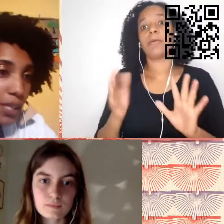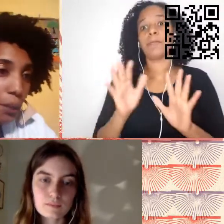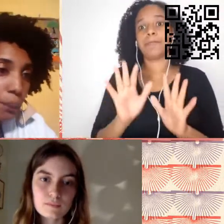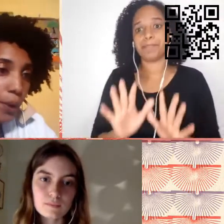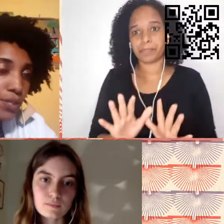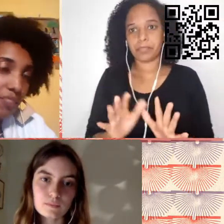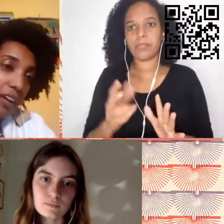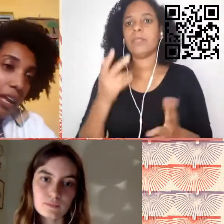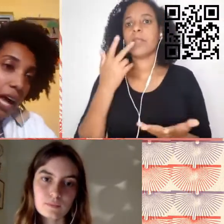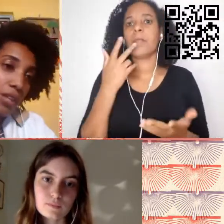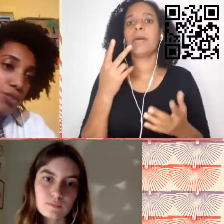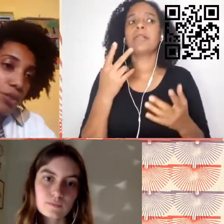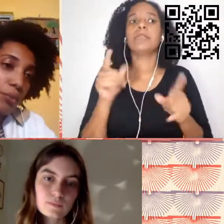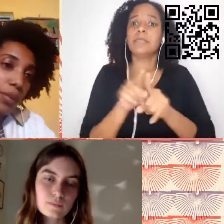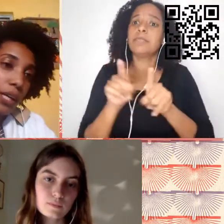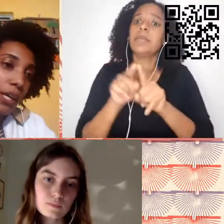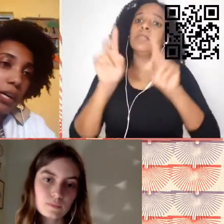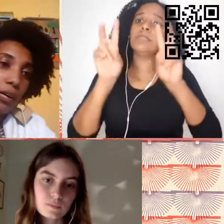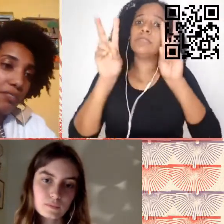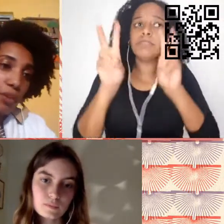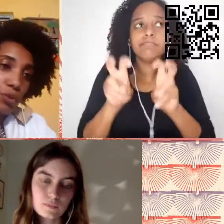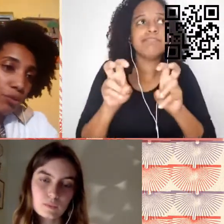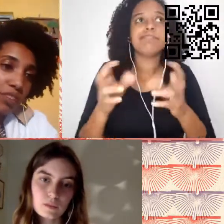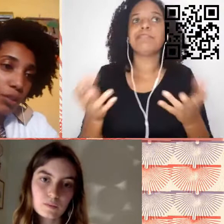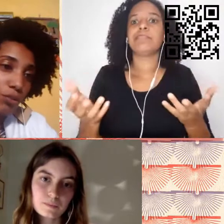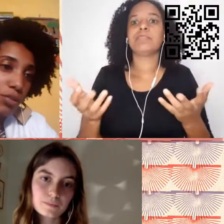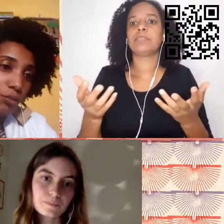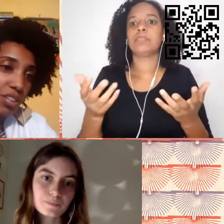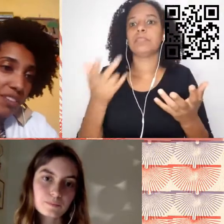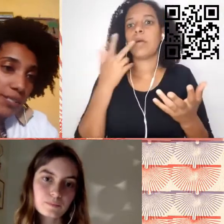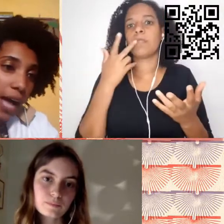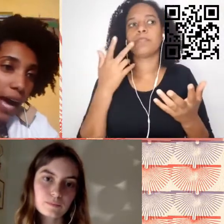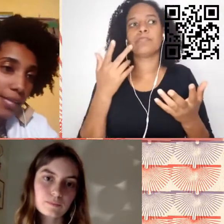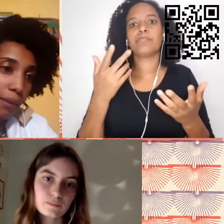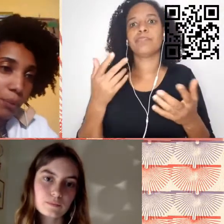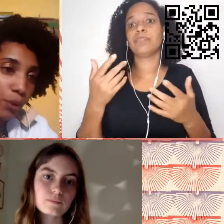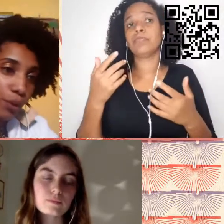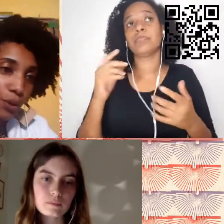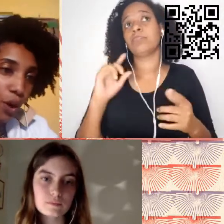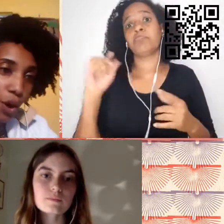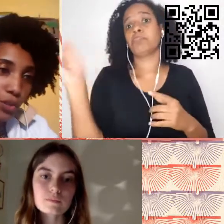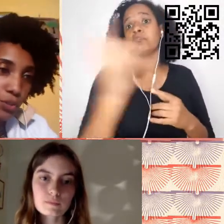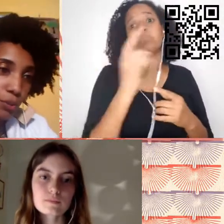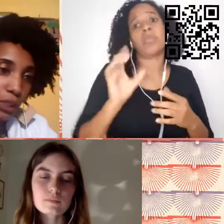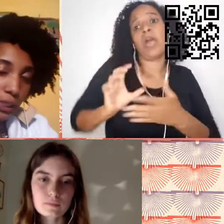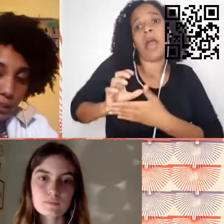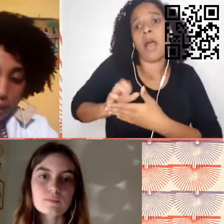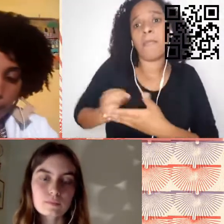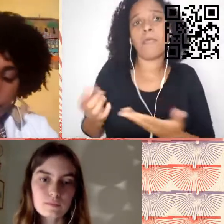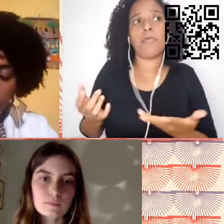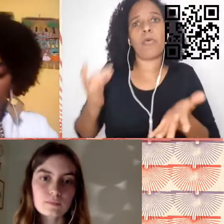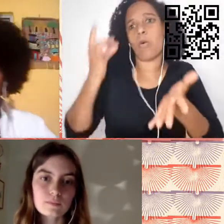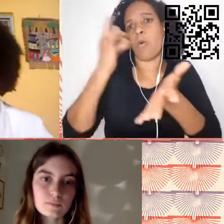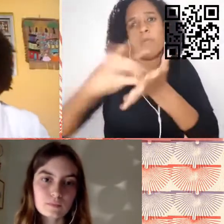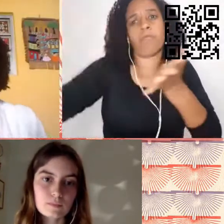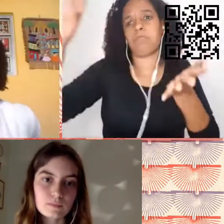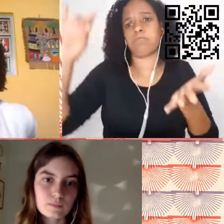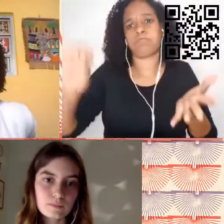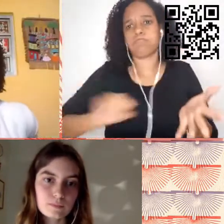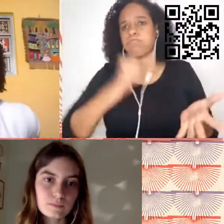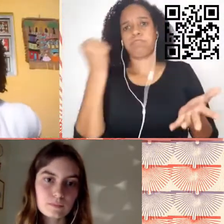temas que eu possa falar sobre, enfim, os conflitos universais, amor, ódio, né?